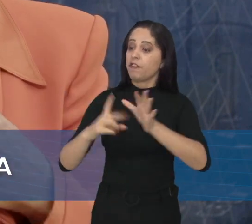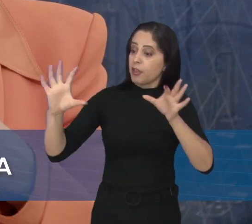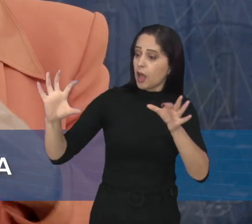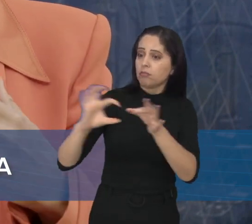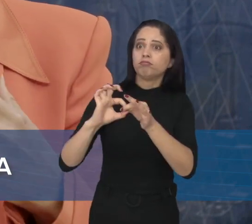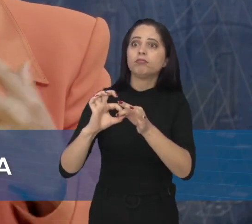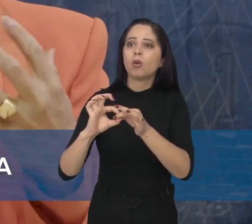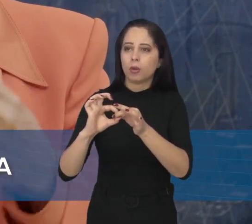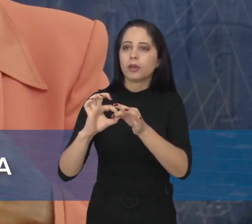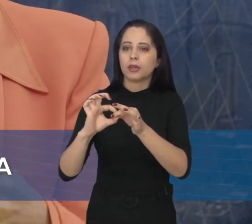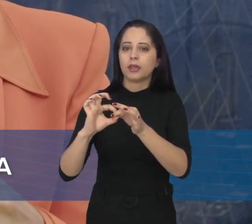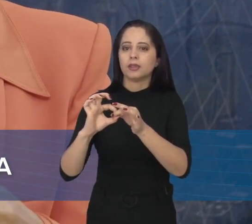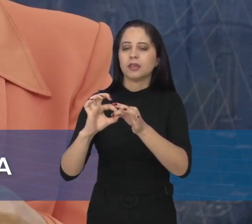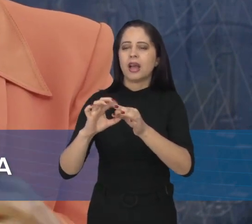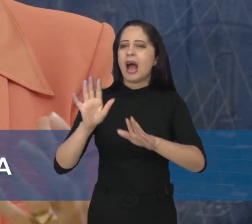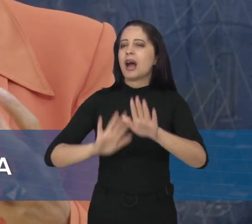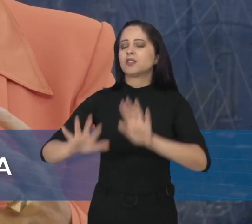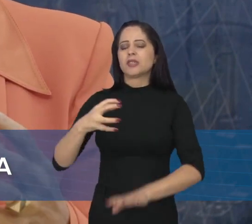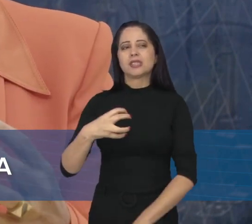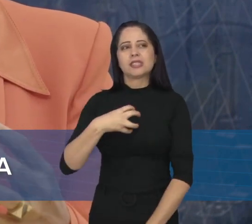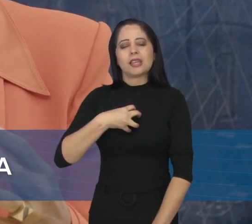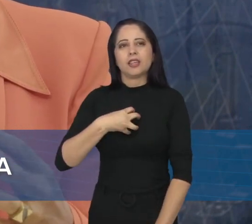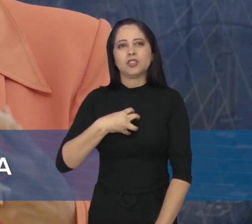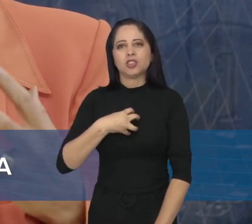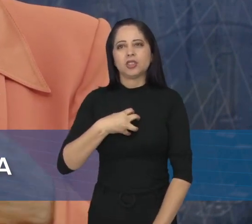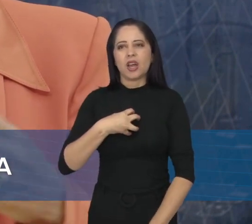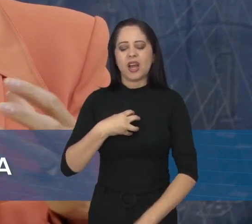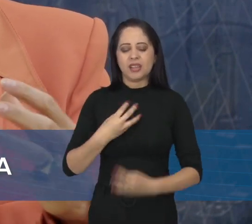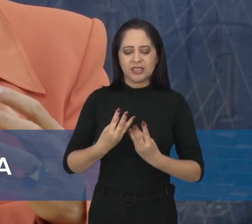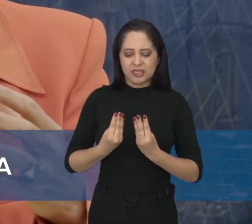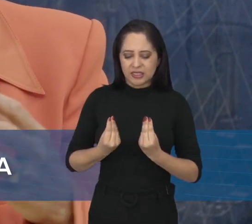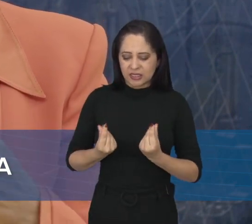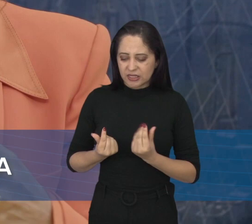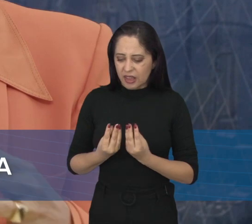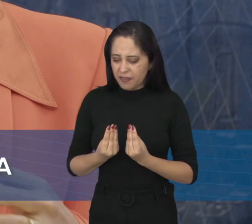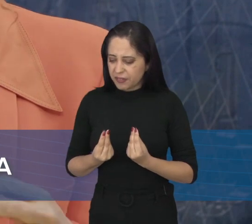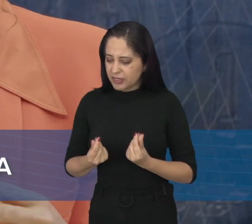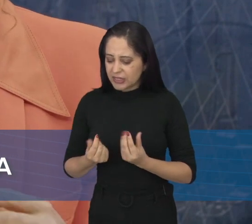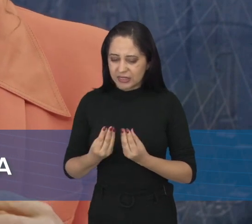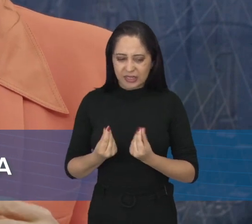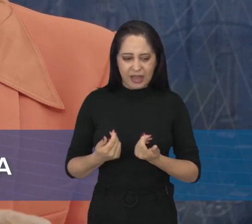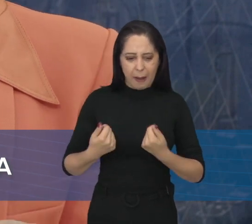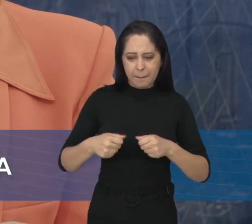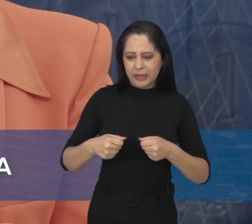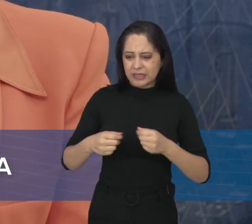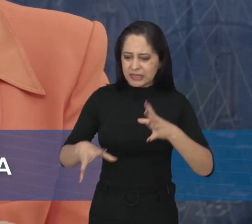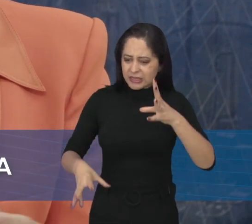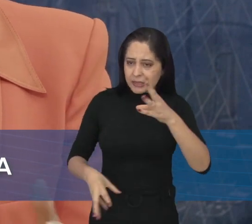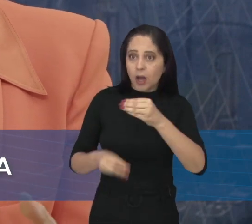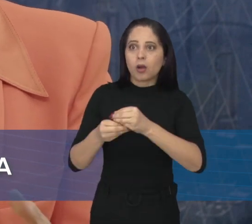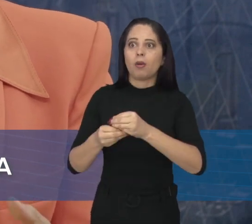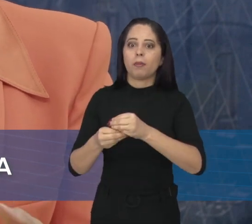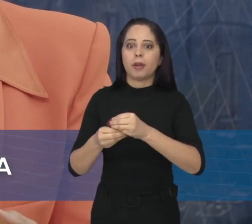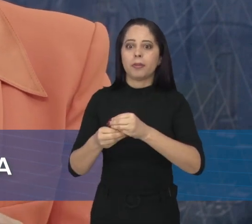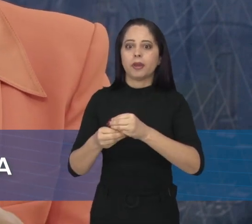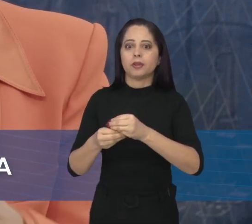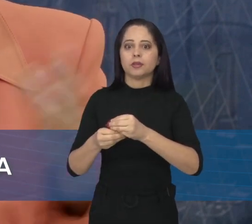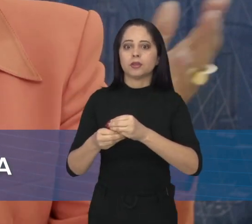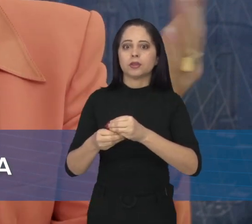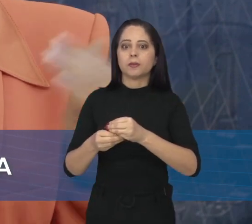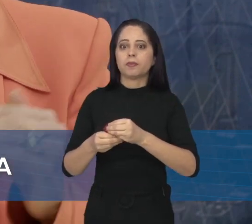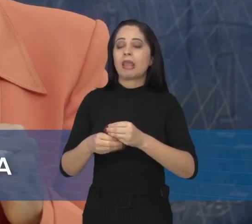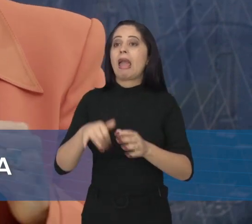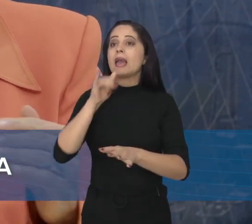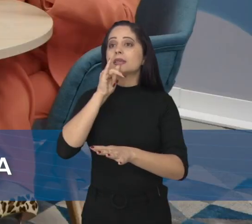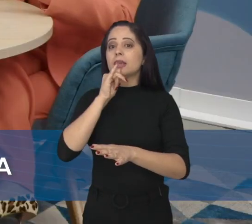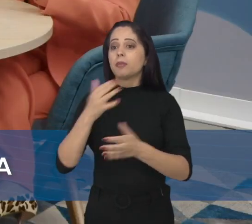uma sensação, vez ou outra, de desconexão, uma sensação de desintegração, uma sensação de... E agora, se acabar tudo? E se,